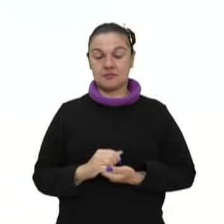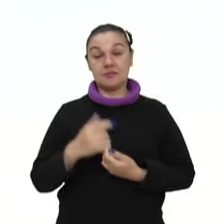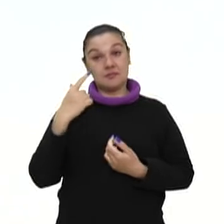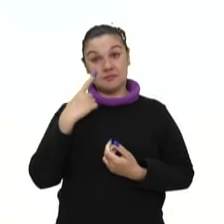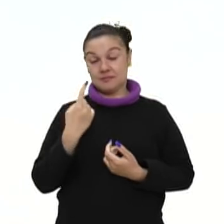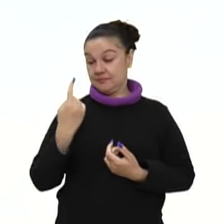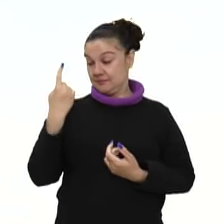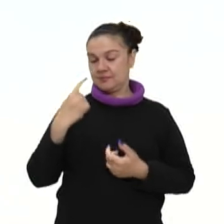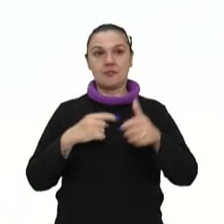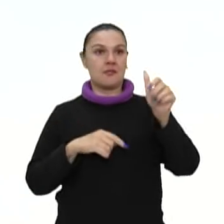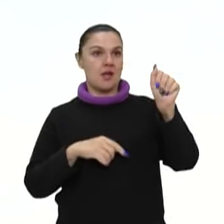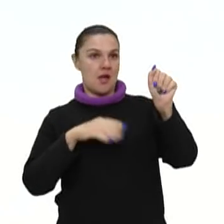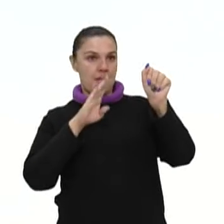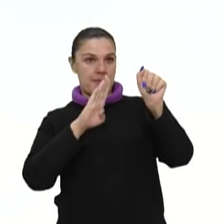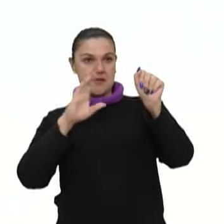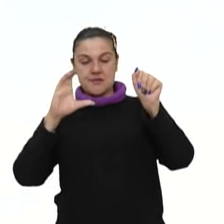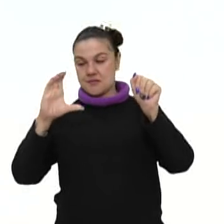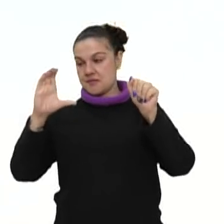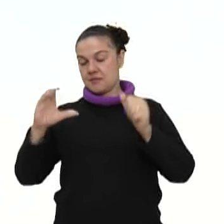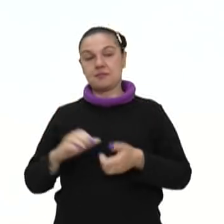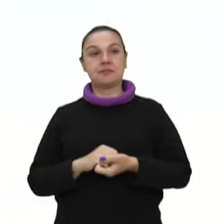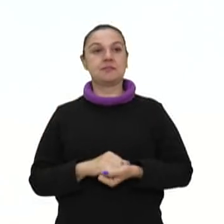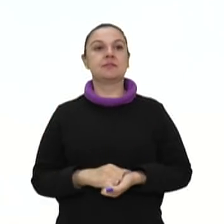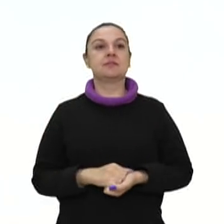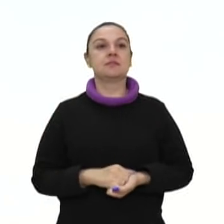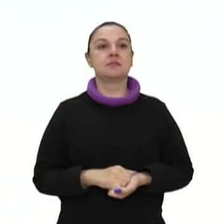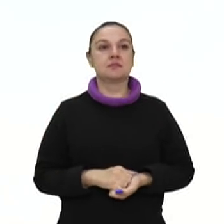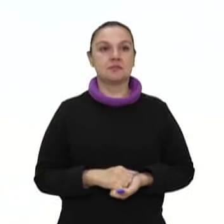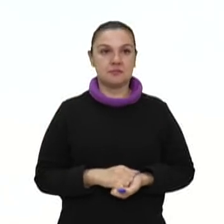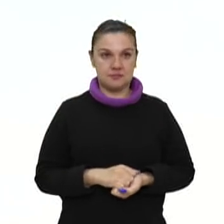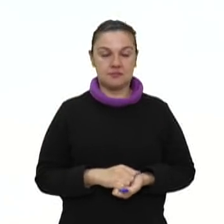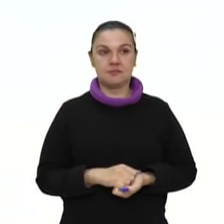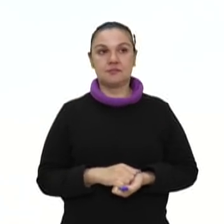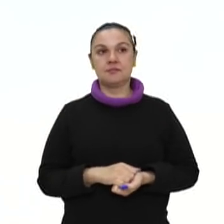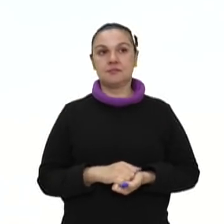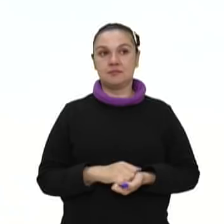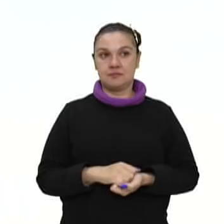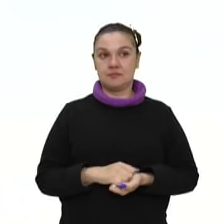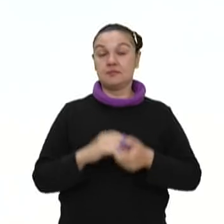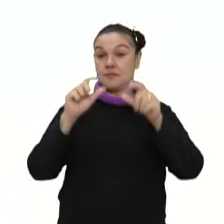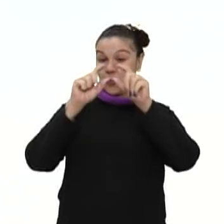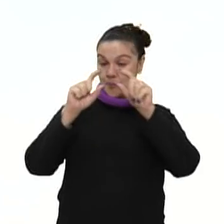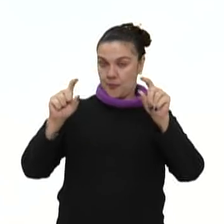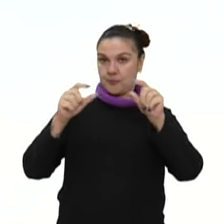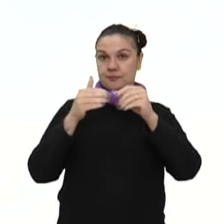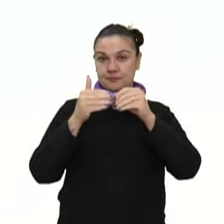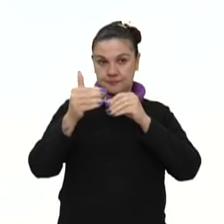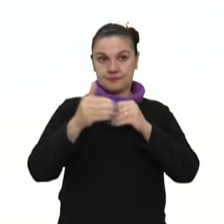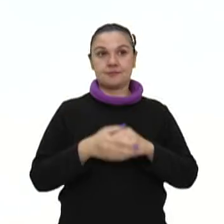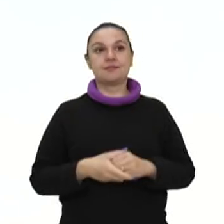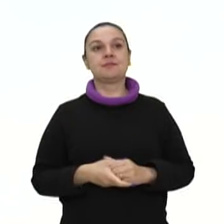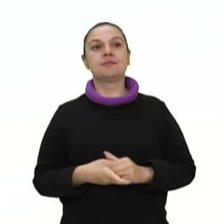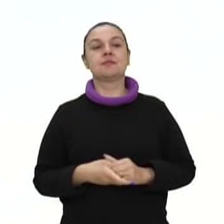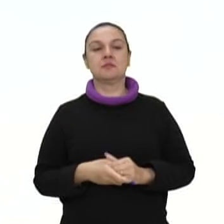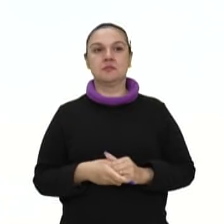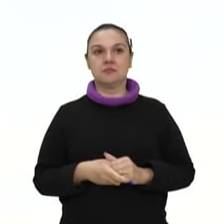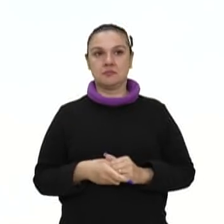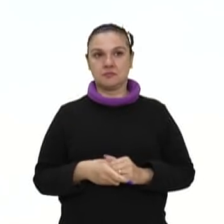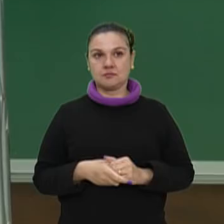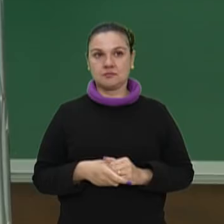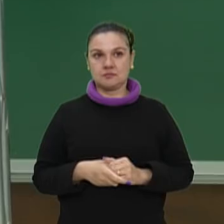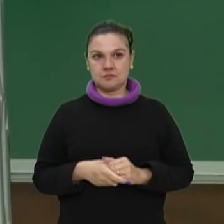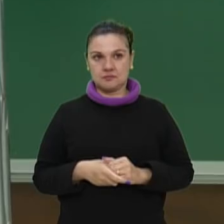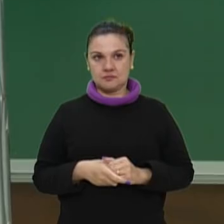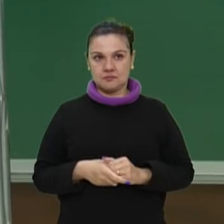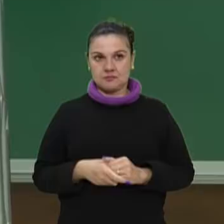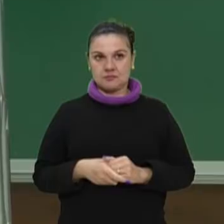lá. O valor de A, B e C, o A vale 1, B vale menos 7 e o C vale 10, está aí por enquanto, né? A soma das